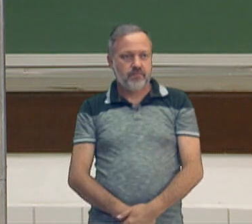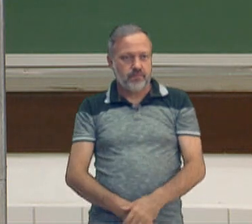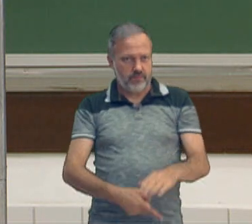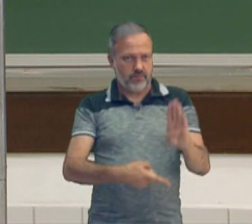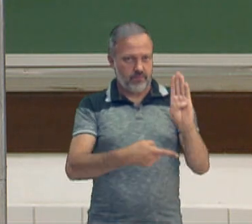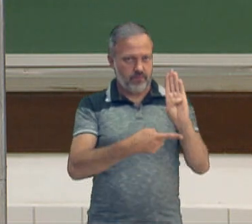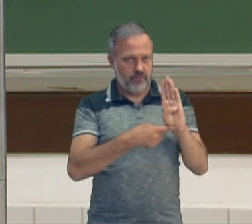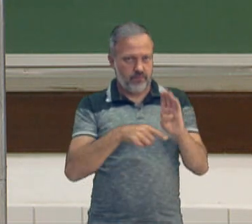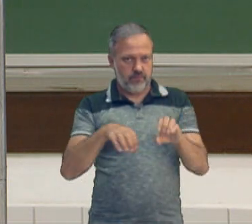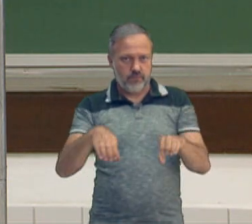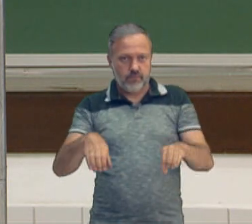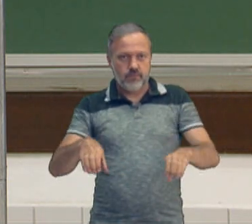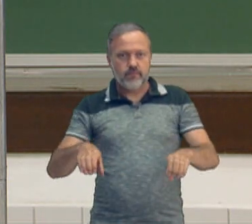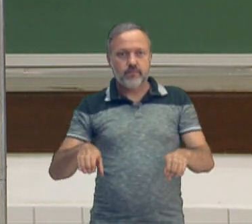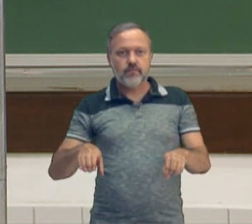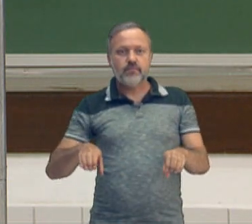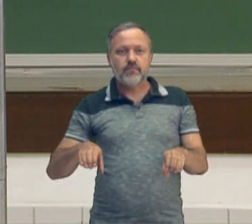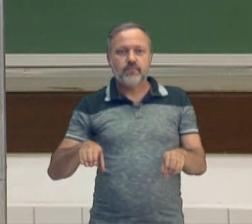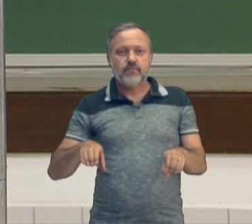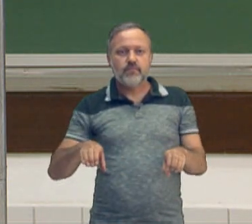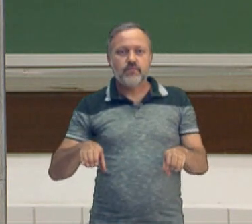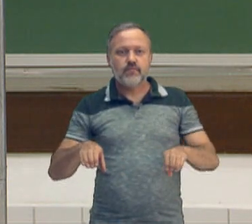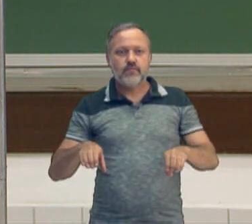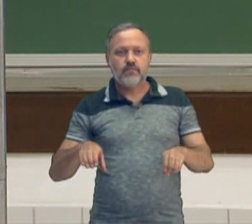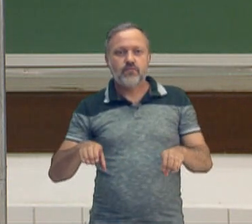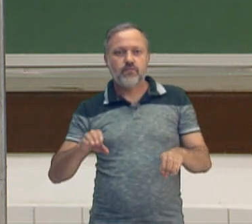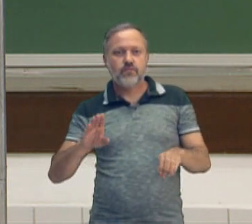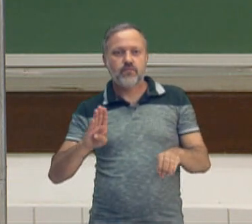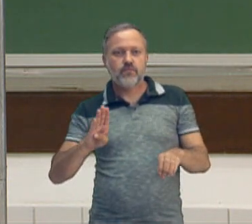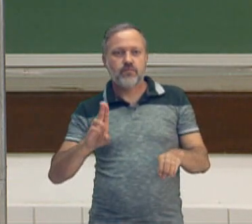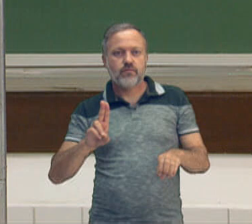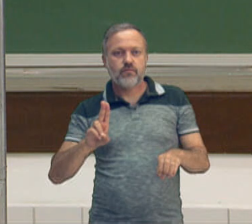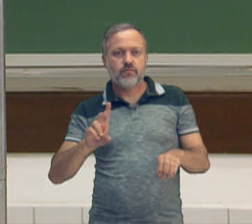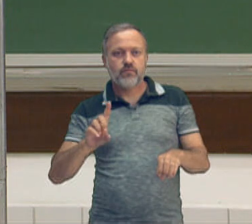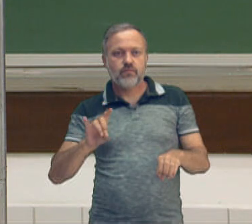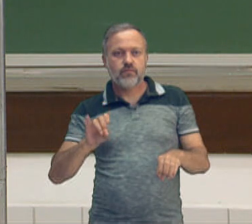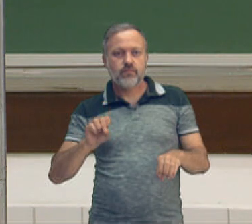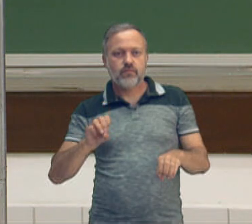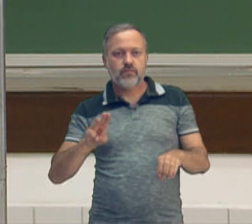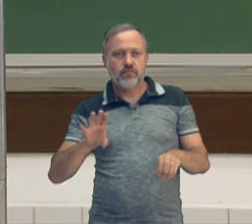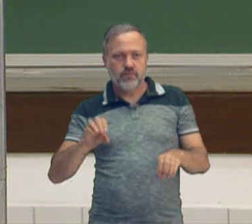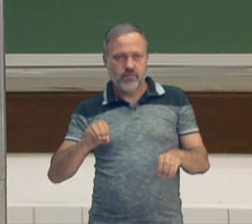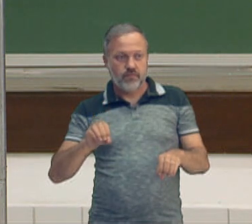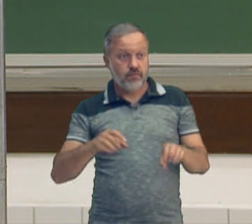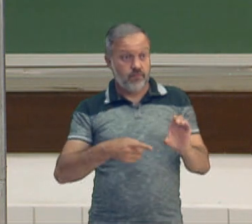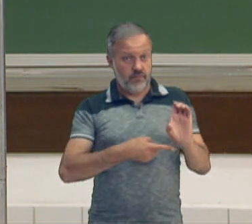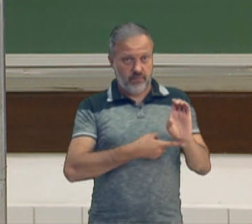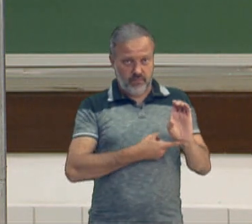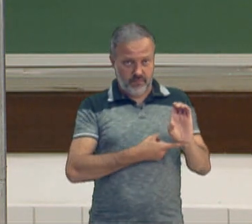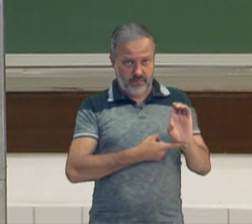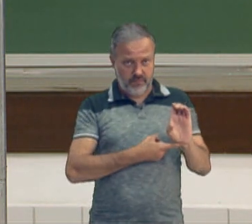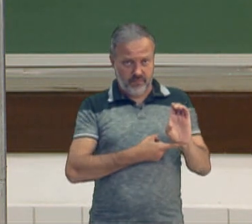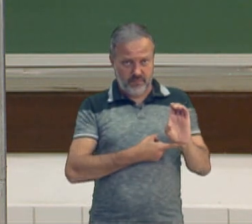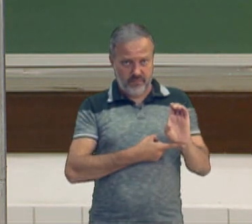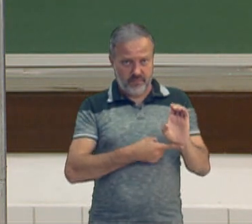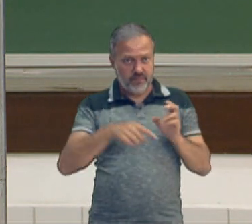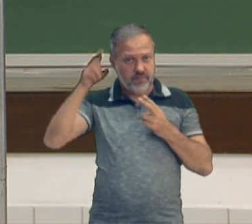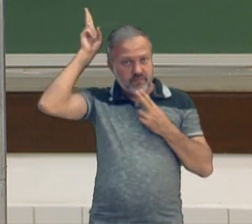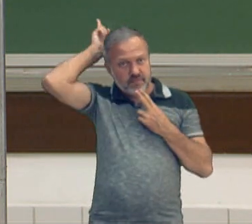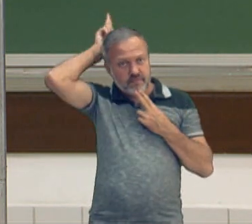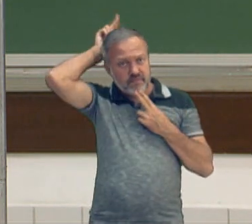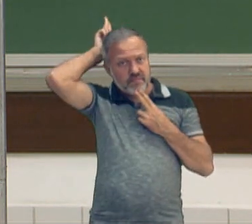B, budismo? Será que o budismo usa tudo isso e tem essa função? Letra C, indígena. Qual você